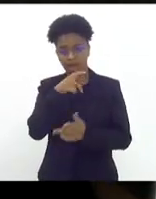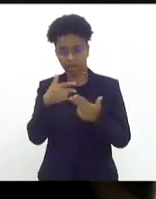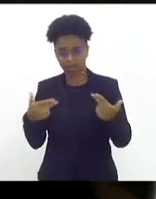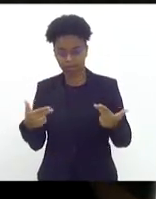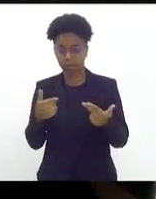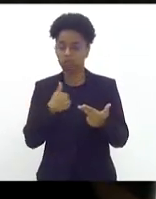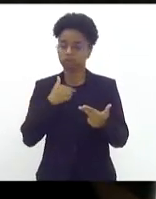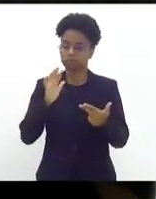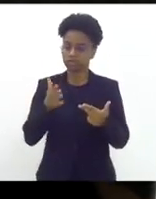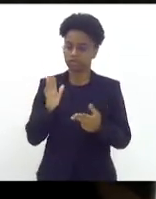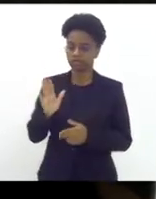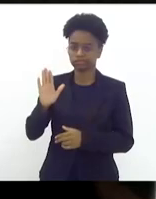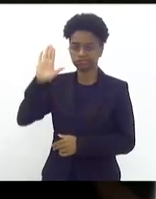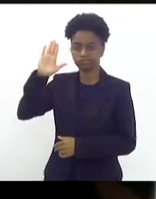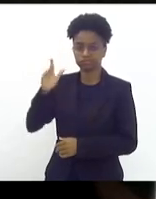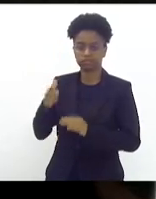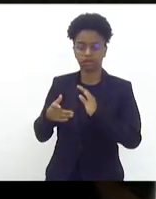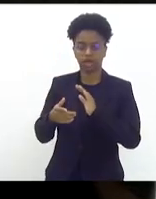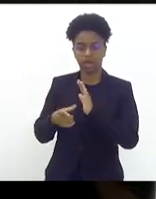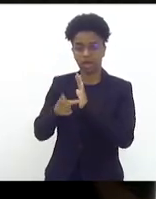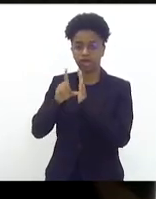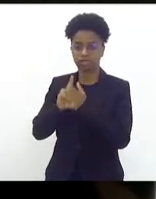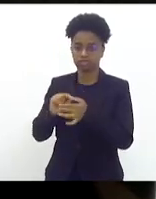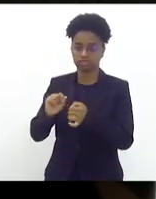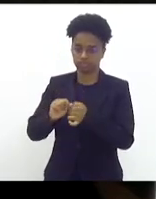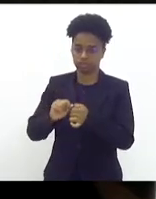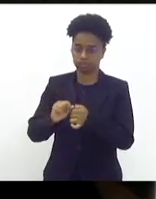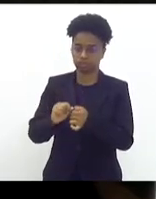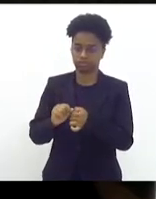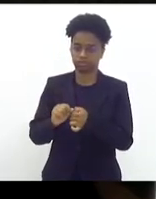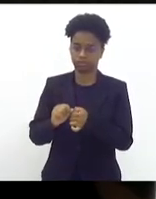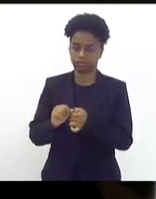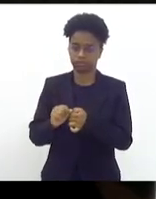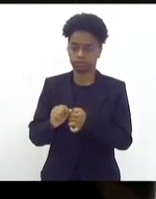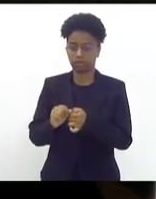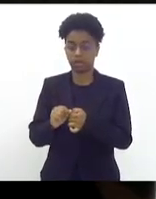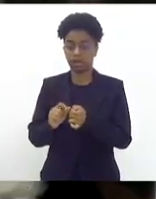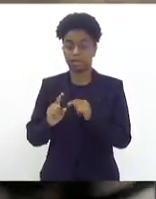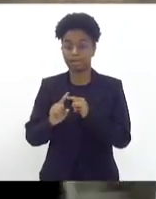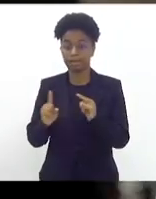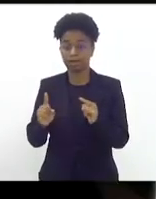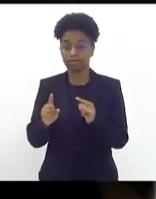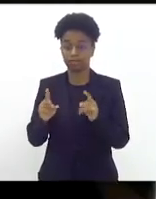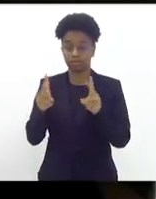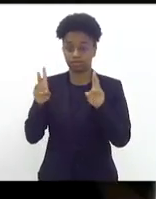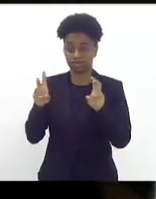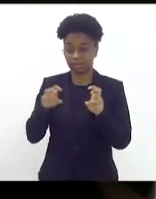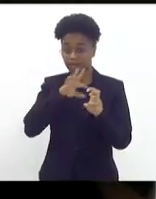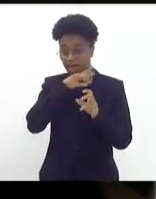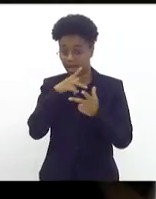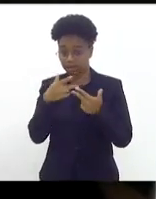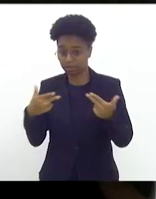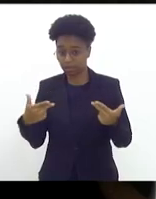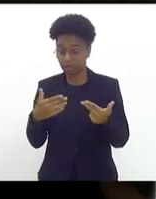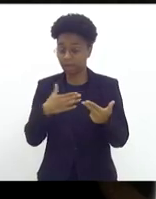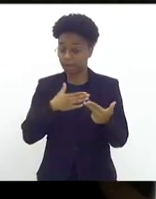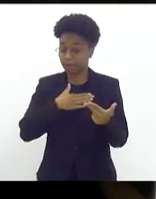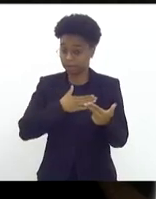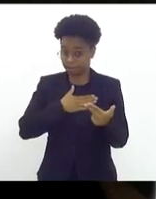me proposto isso, a fazer isso em audiência pública, a causa animal, para mim,